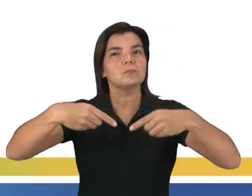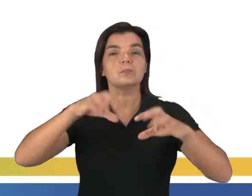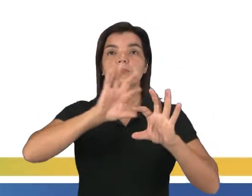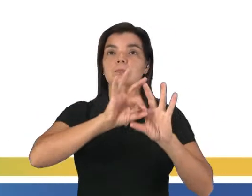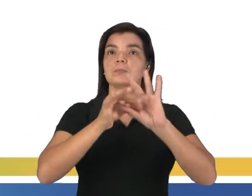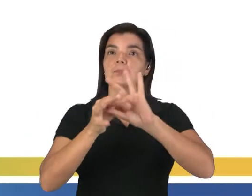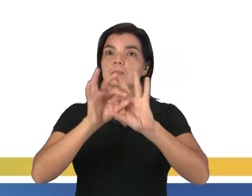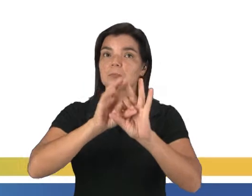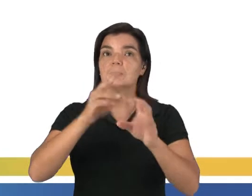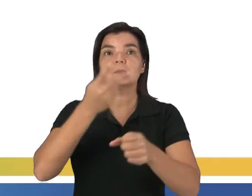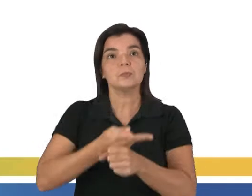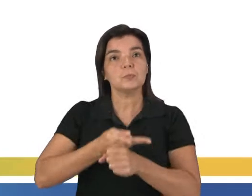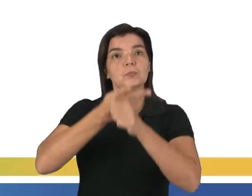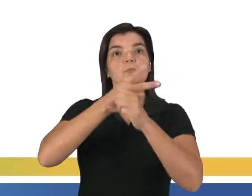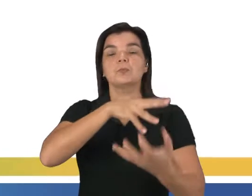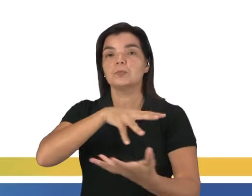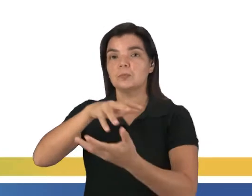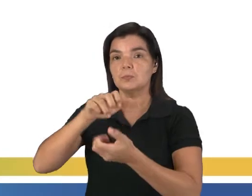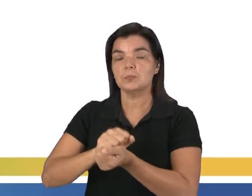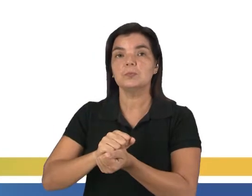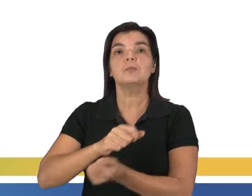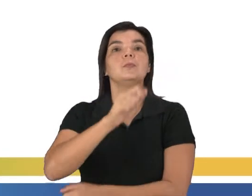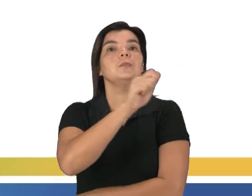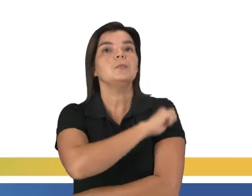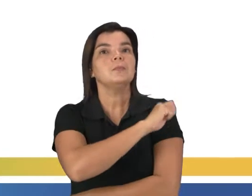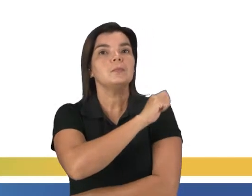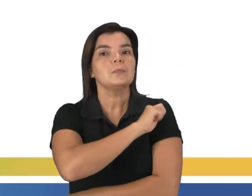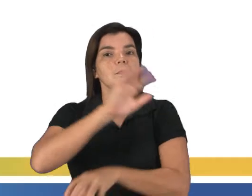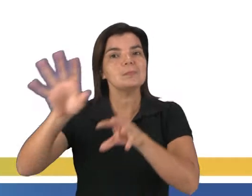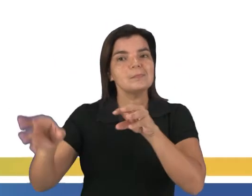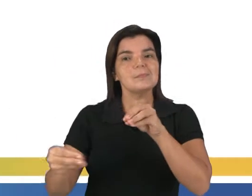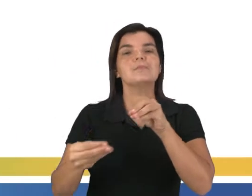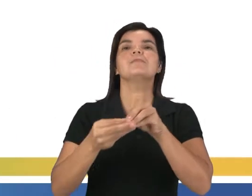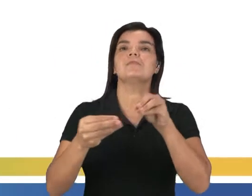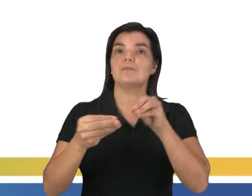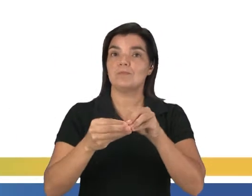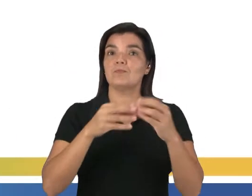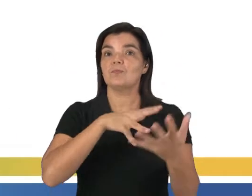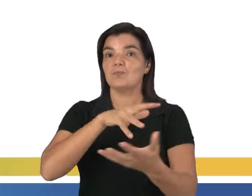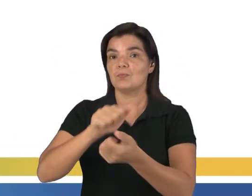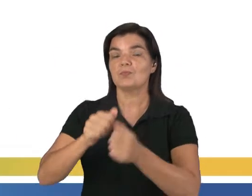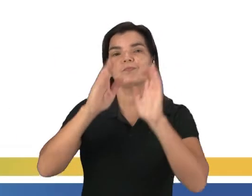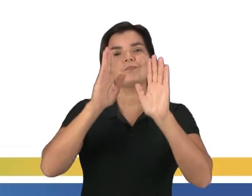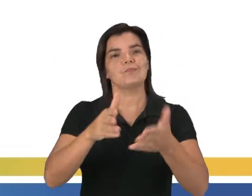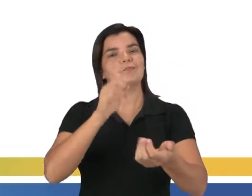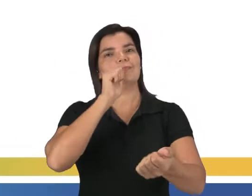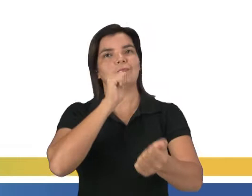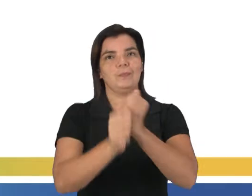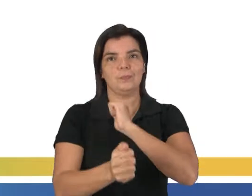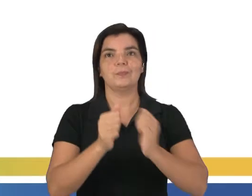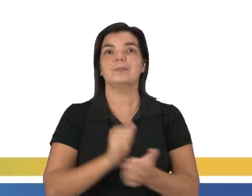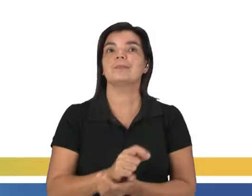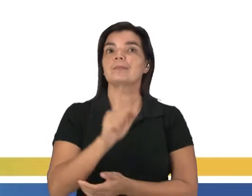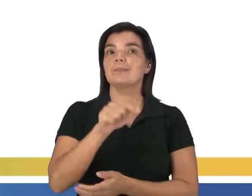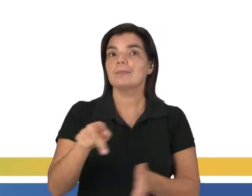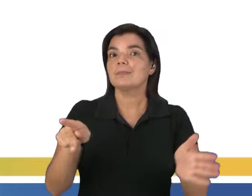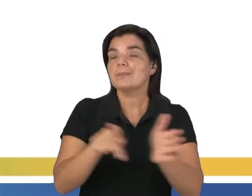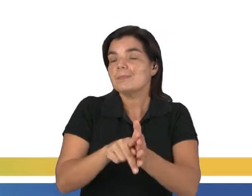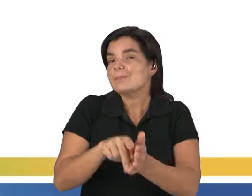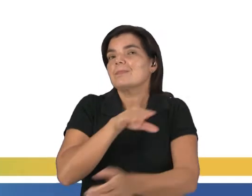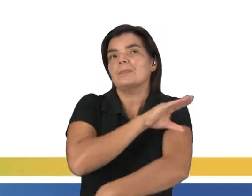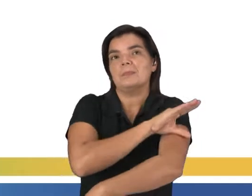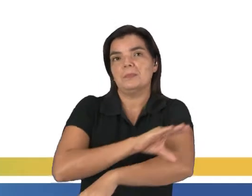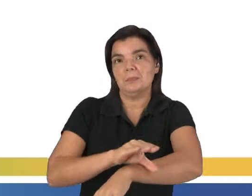das Olimpíadas e das Copas do Mundo, o aluno ele já é inserido no mundo dos esportes, que é parte da